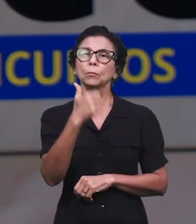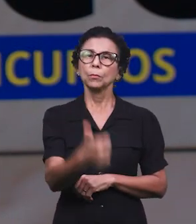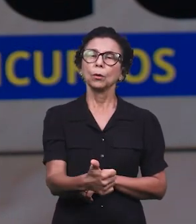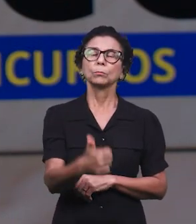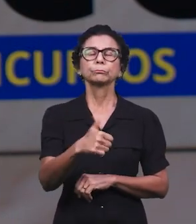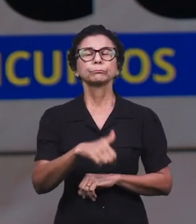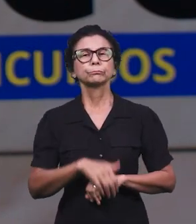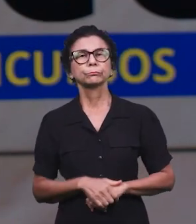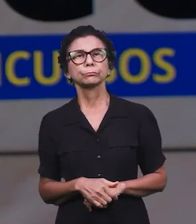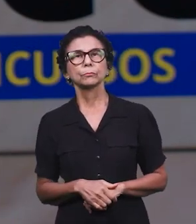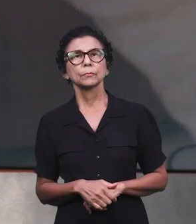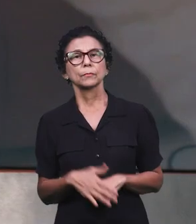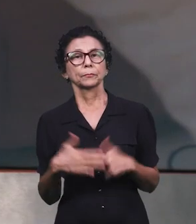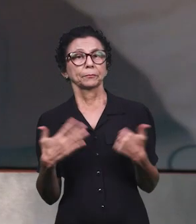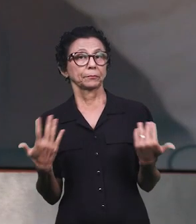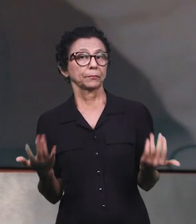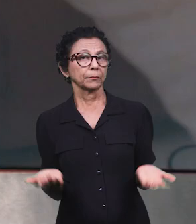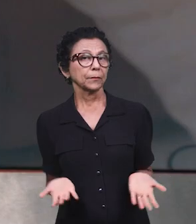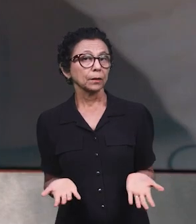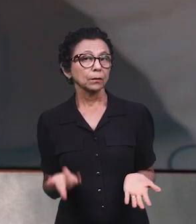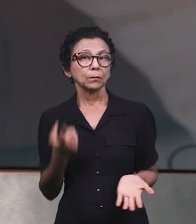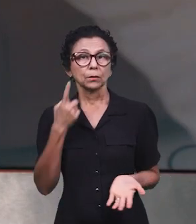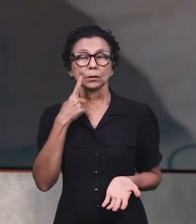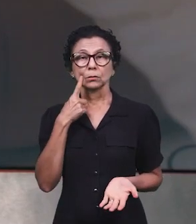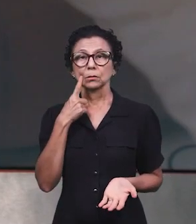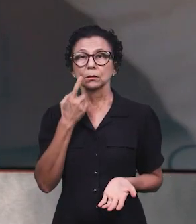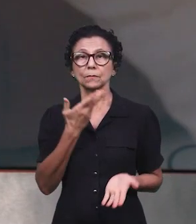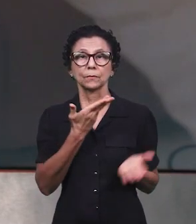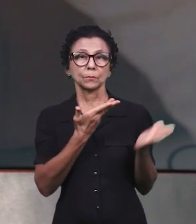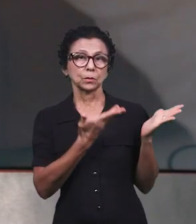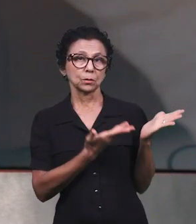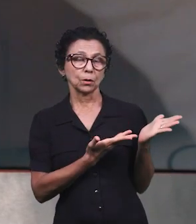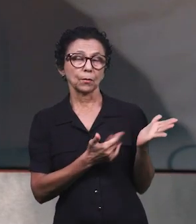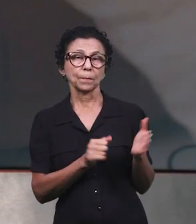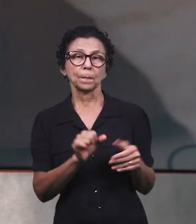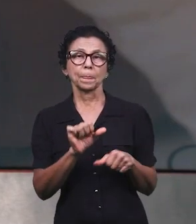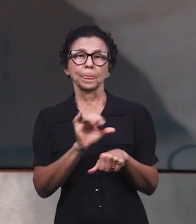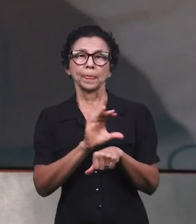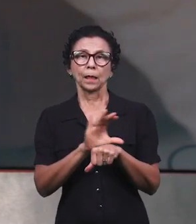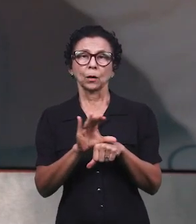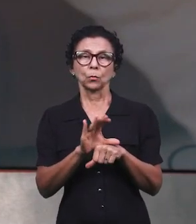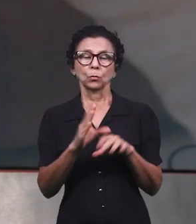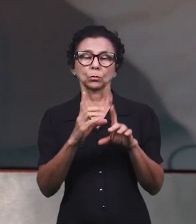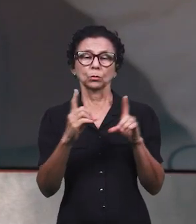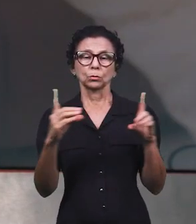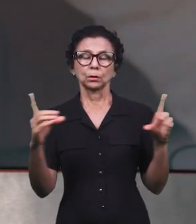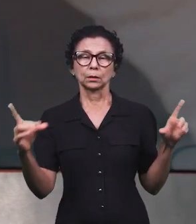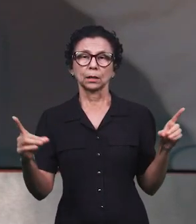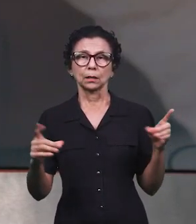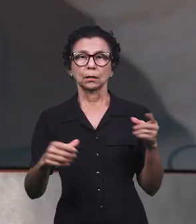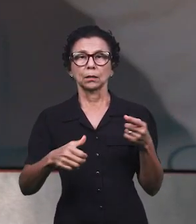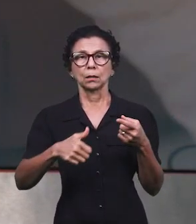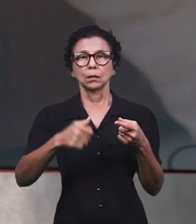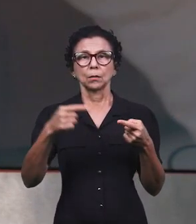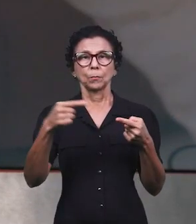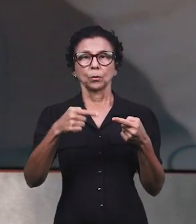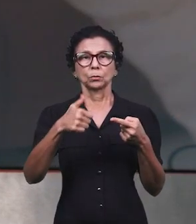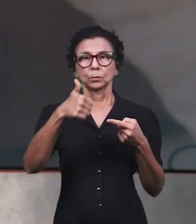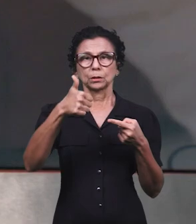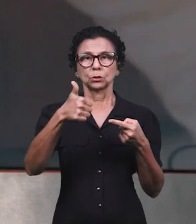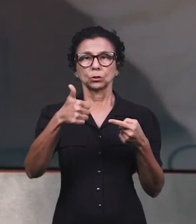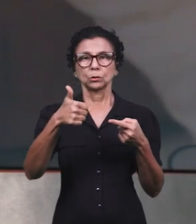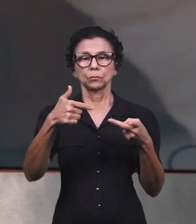bom? Então, o que nós vimos aqui, ó? O curso preparatório online, suas vantagens e